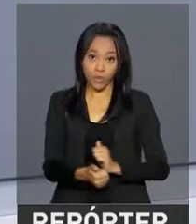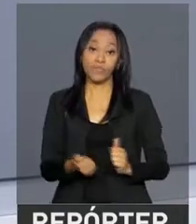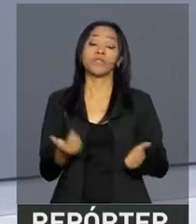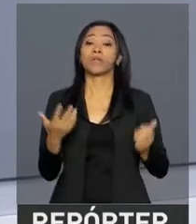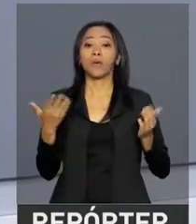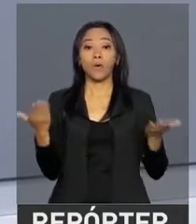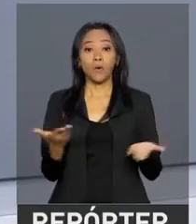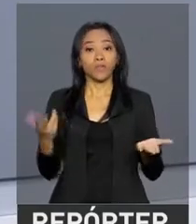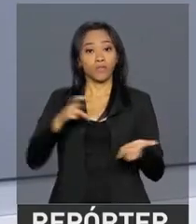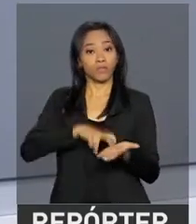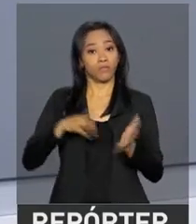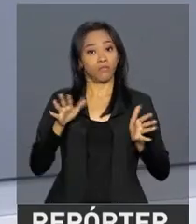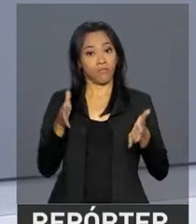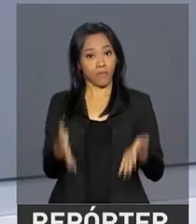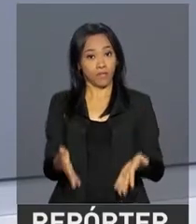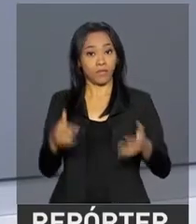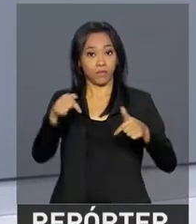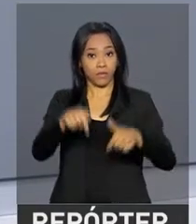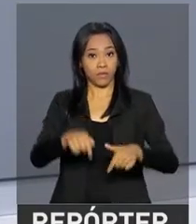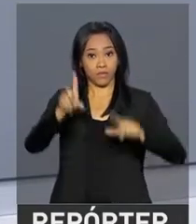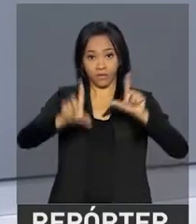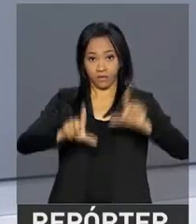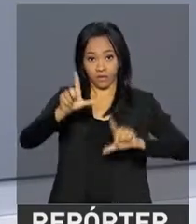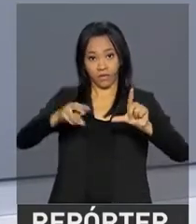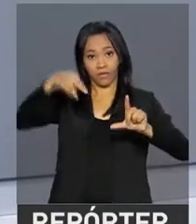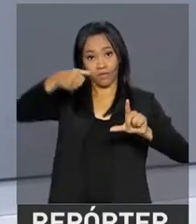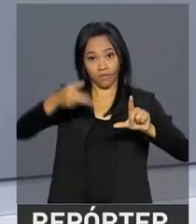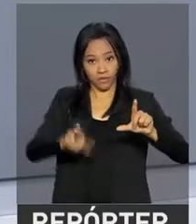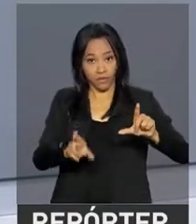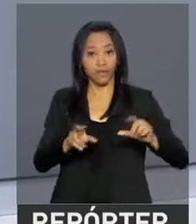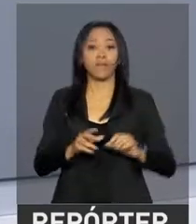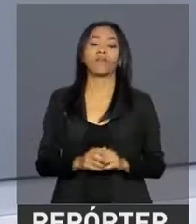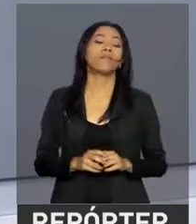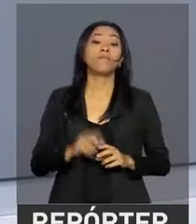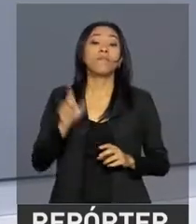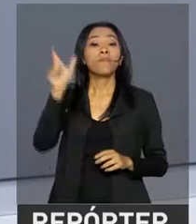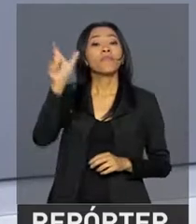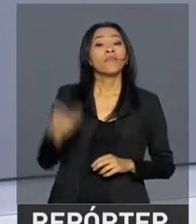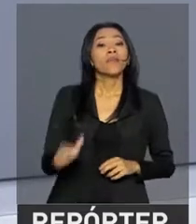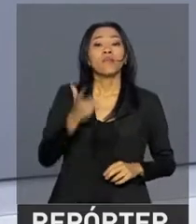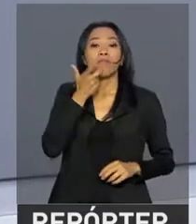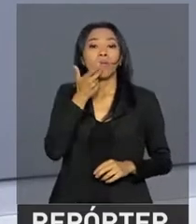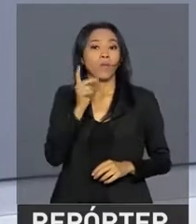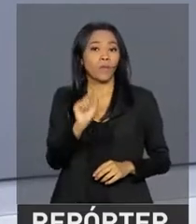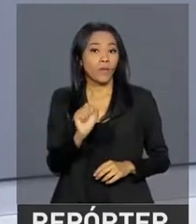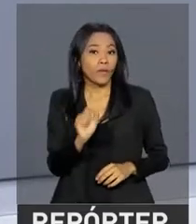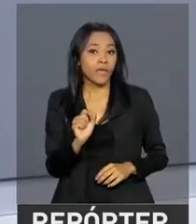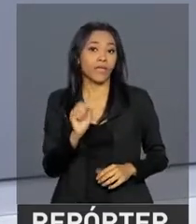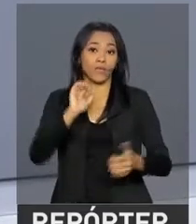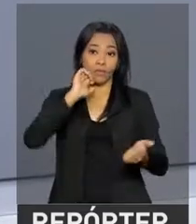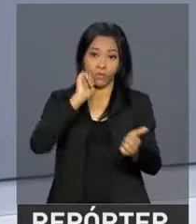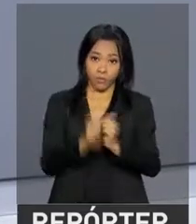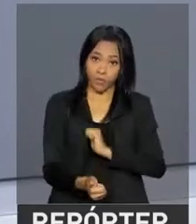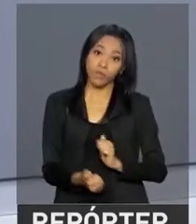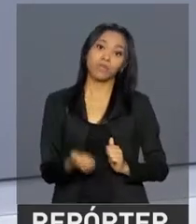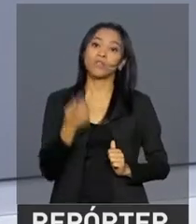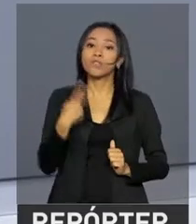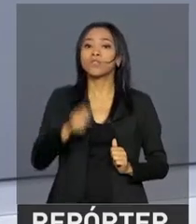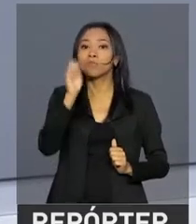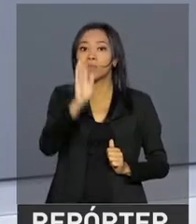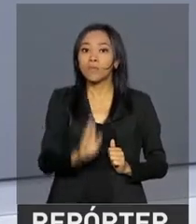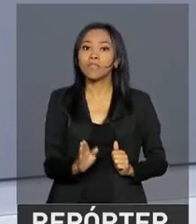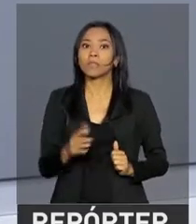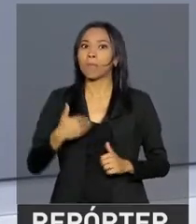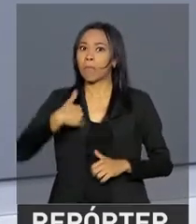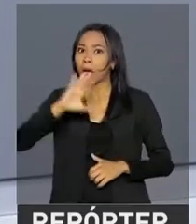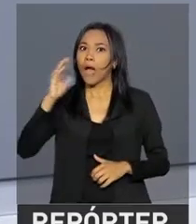nesta manhã do programa por dentro do governo aqui da tv nbr ele afirmou que os até atletas brasileiros estão cada